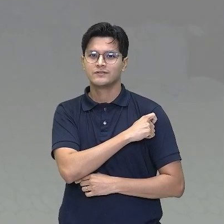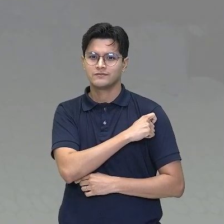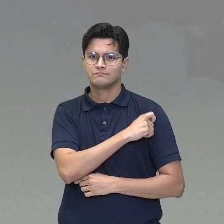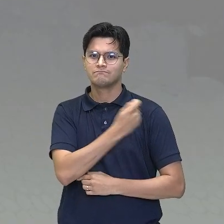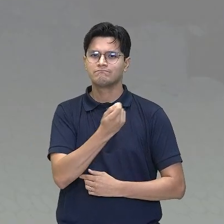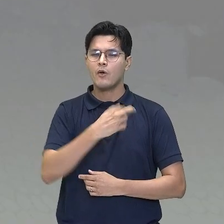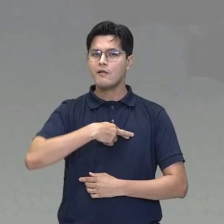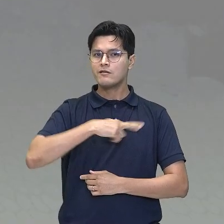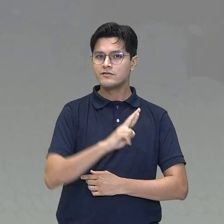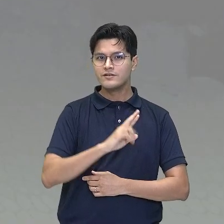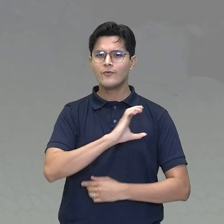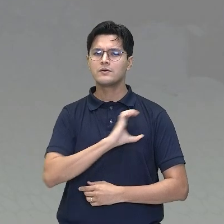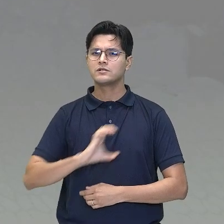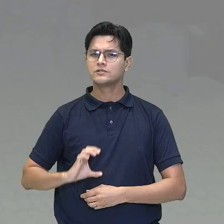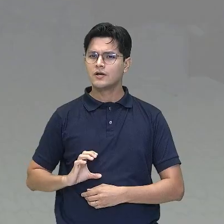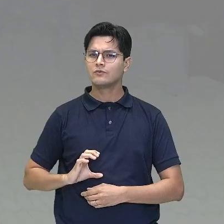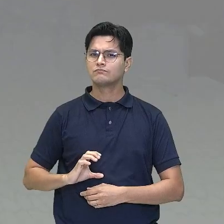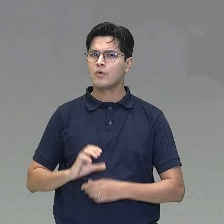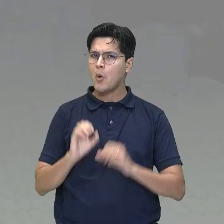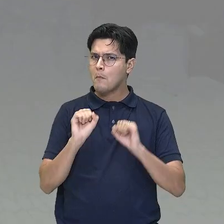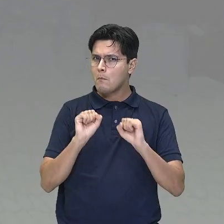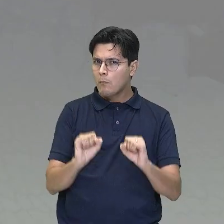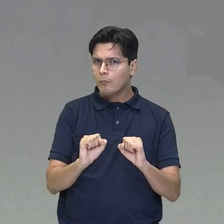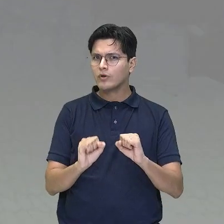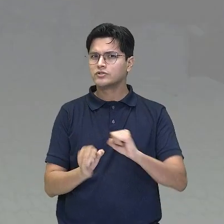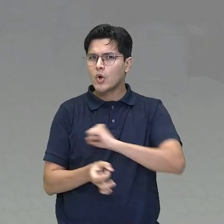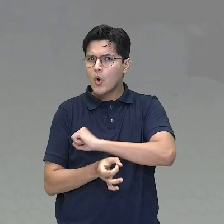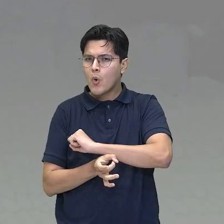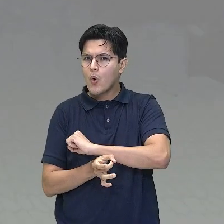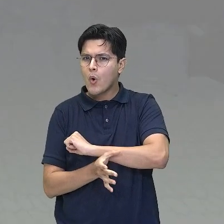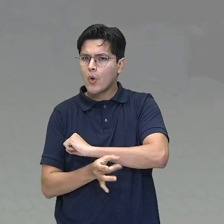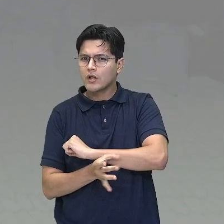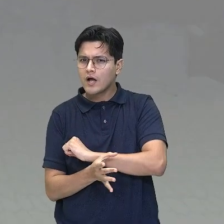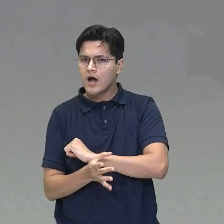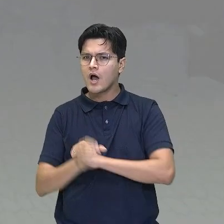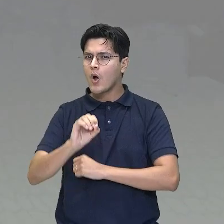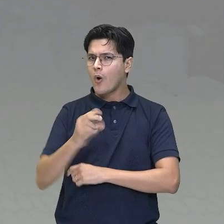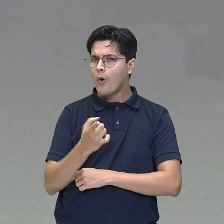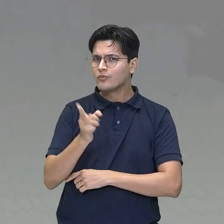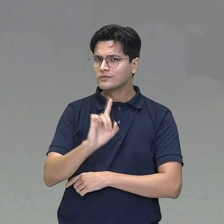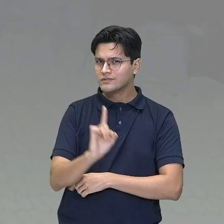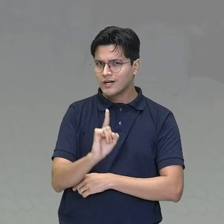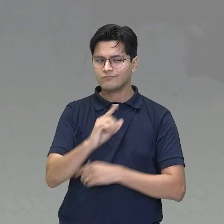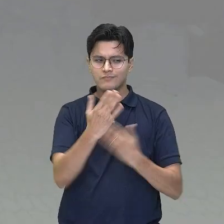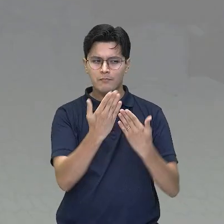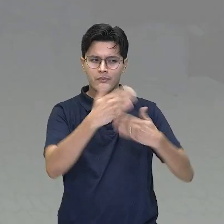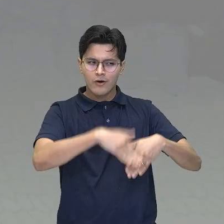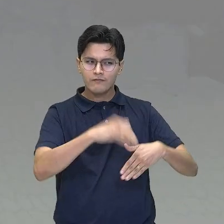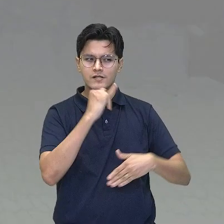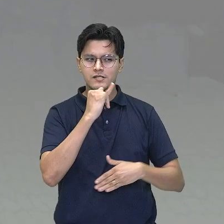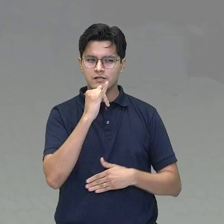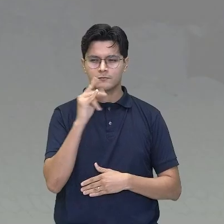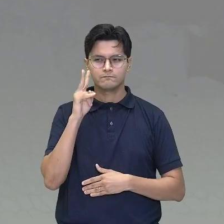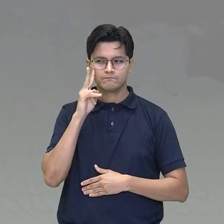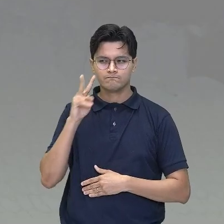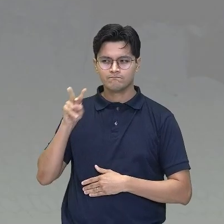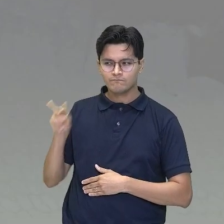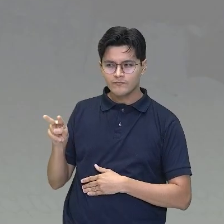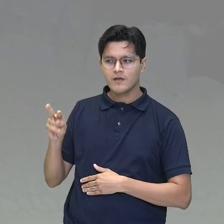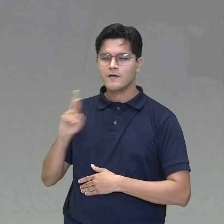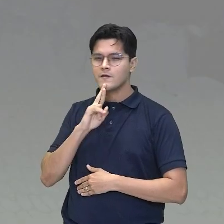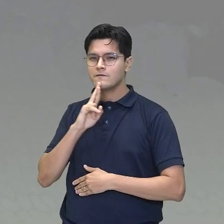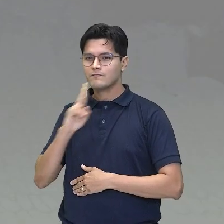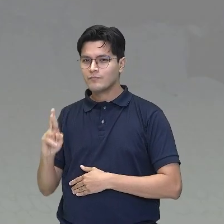a prova. Olha só aí. Né? Você que é nosso aluno que participa numa igreja,